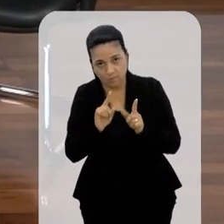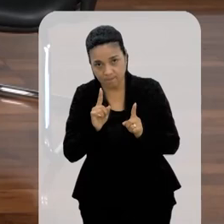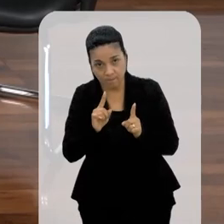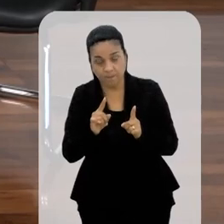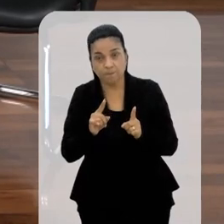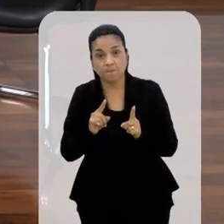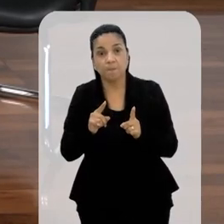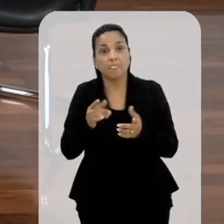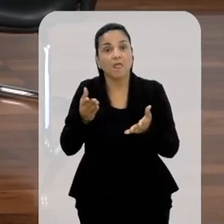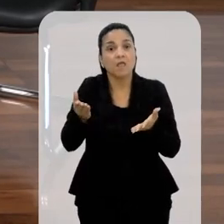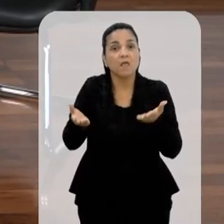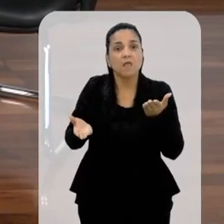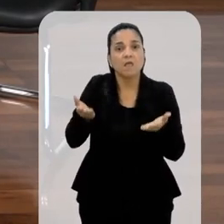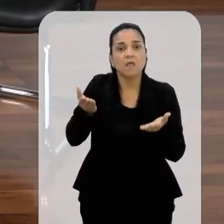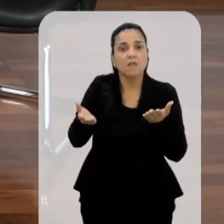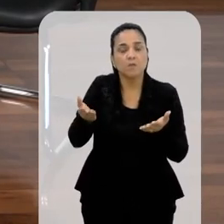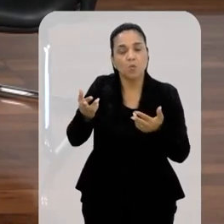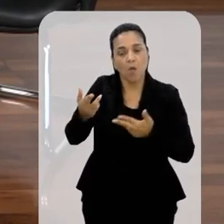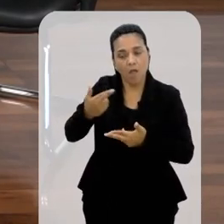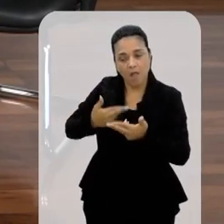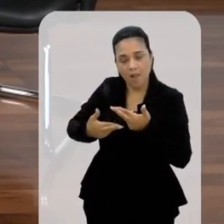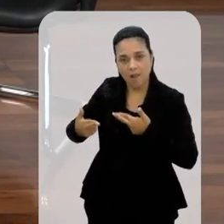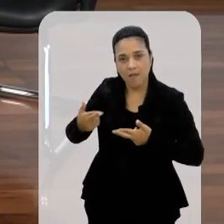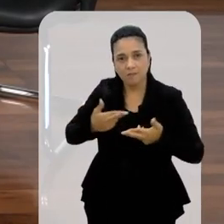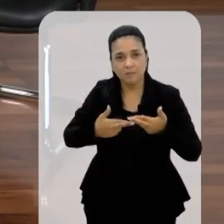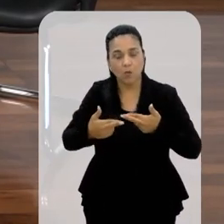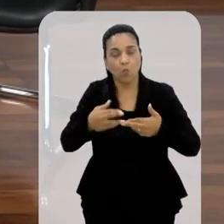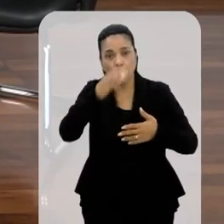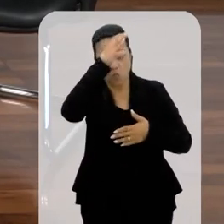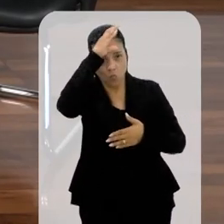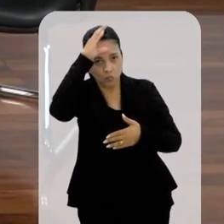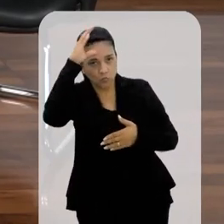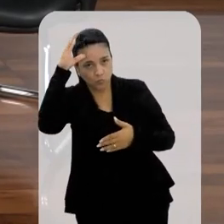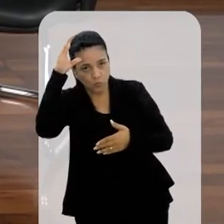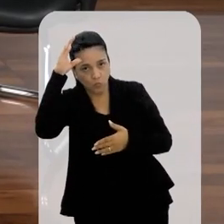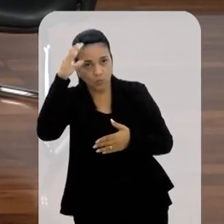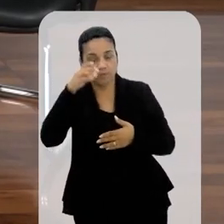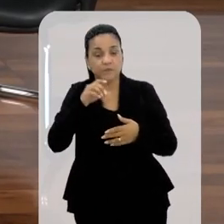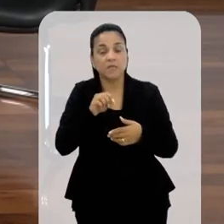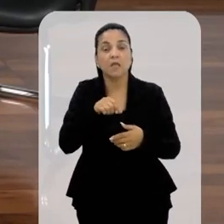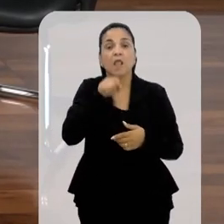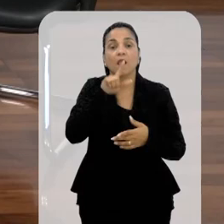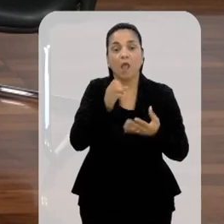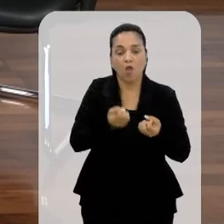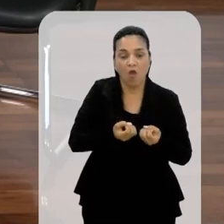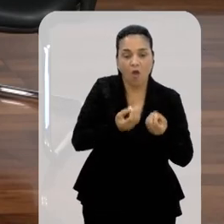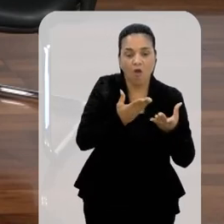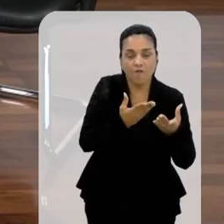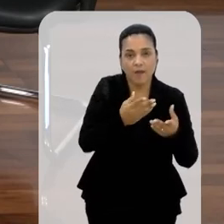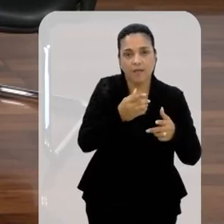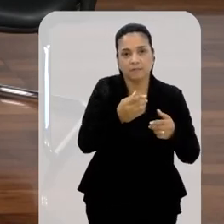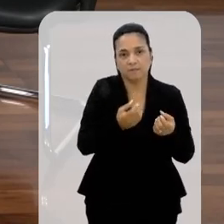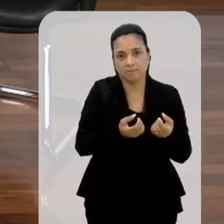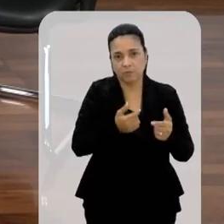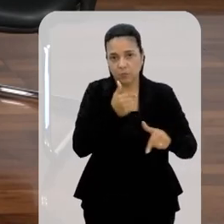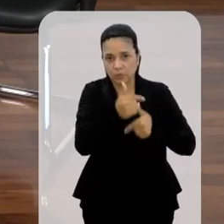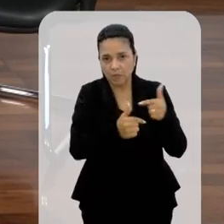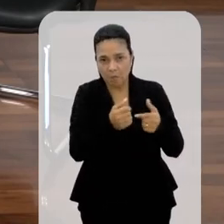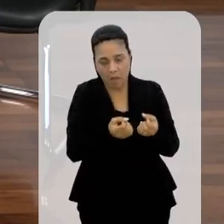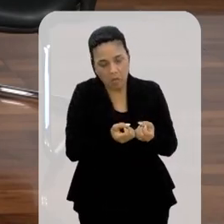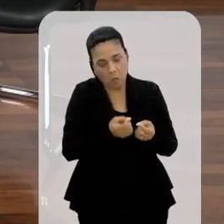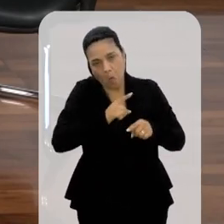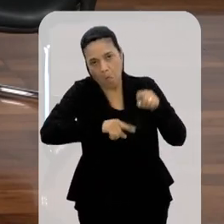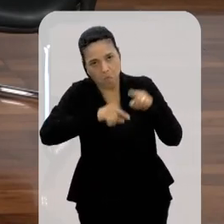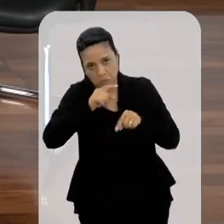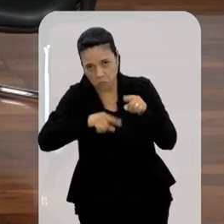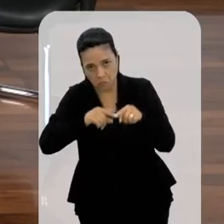importante, que vem até desse equilíbrio da correlação de forças entre o consumidor e aquele que oferece o serviço ou o produto, que é